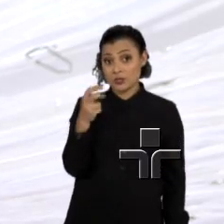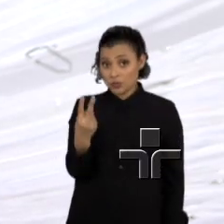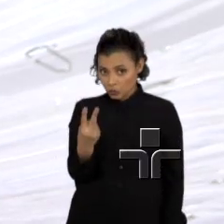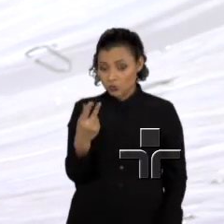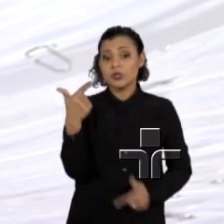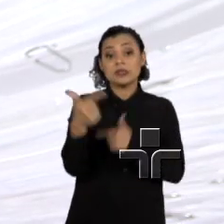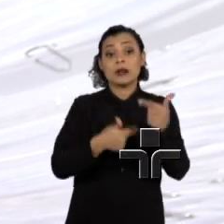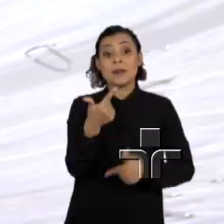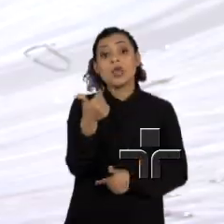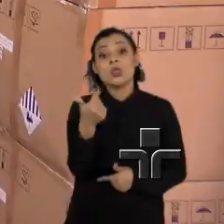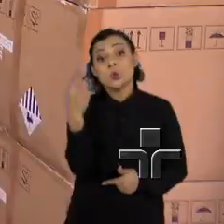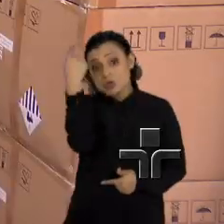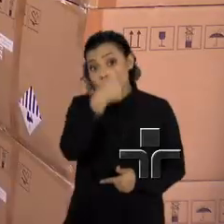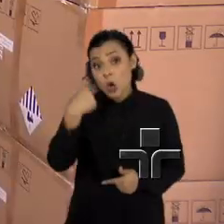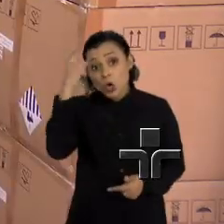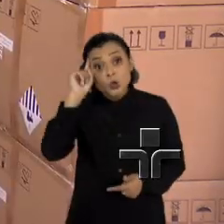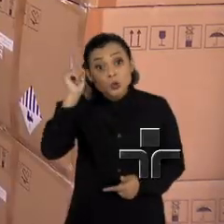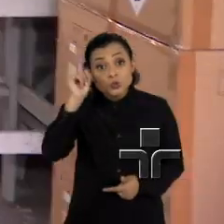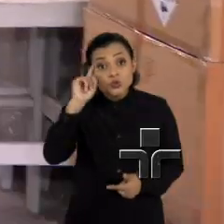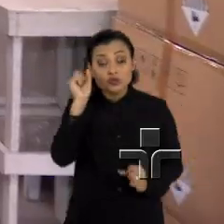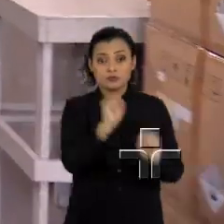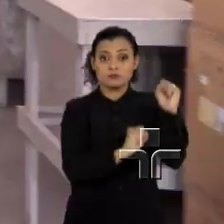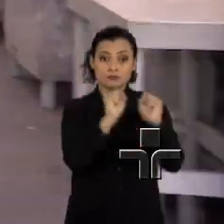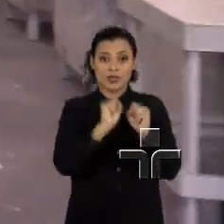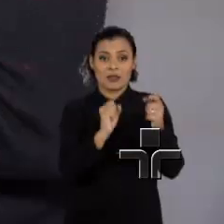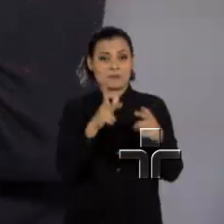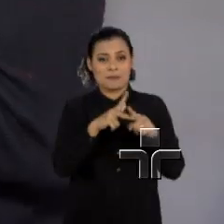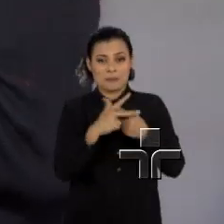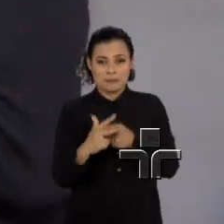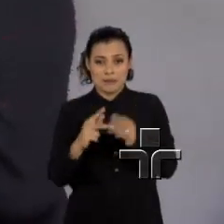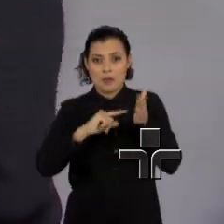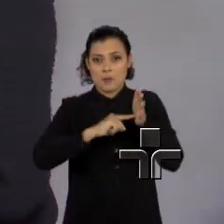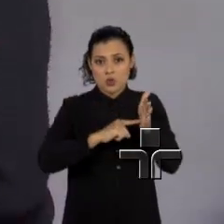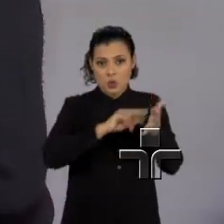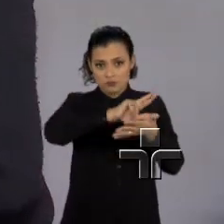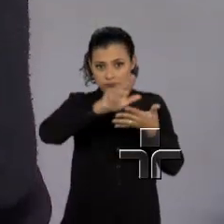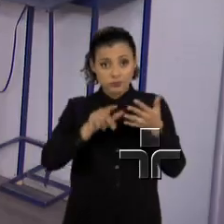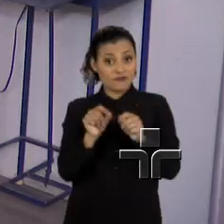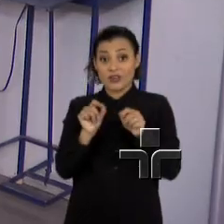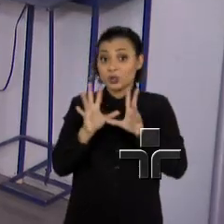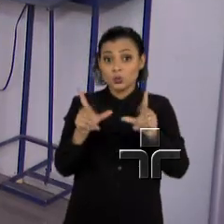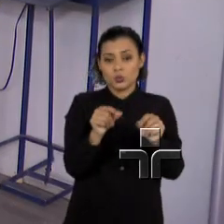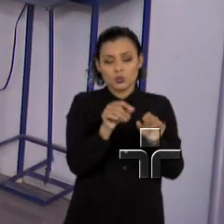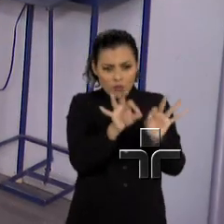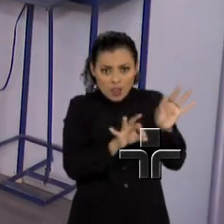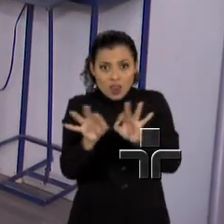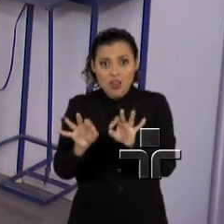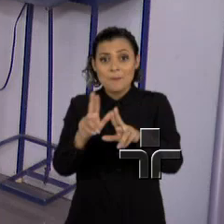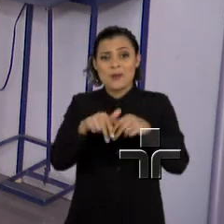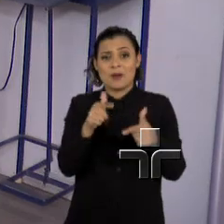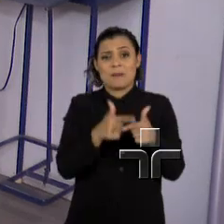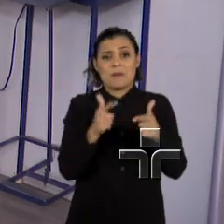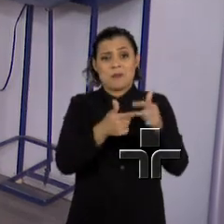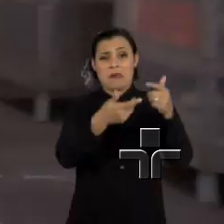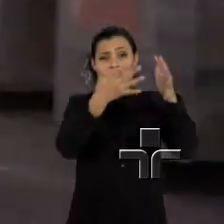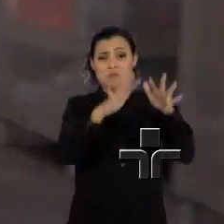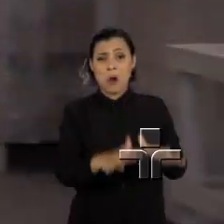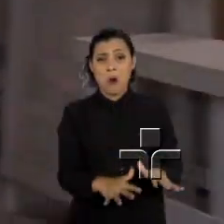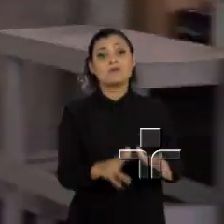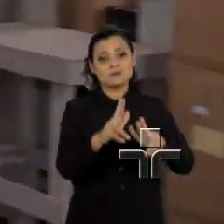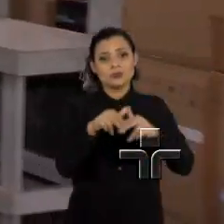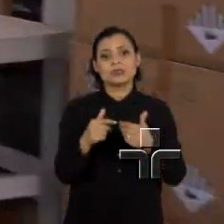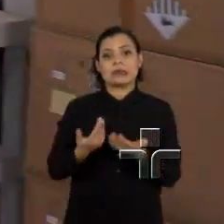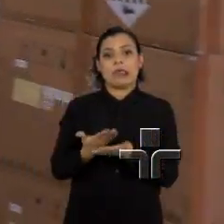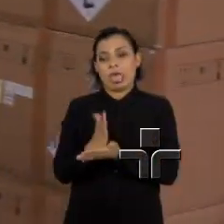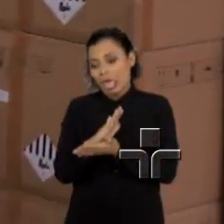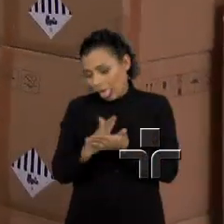mínimo 12 horas por dia. Na fábrica de peças para motores, faz de tudo. Atribui a crise financeira à grande causadora da insônia,